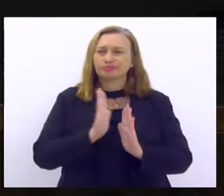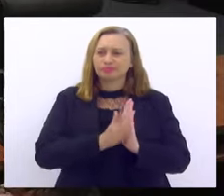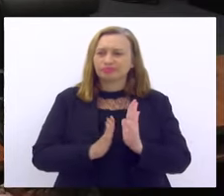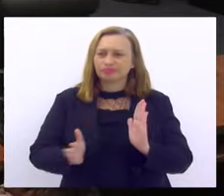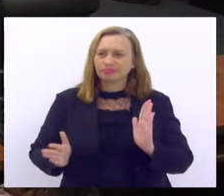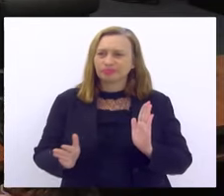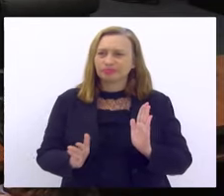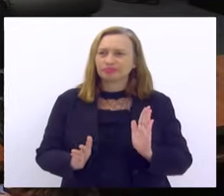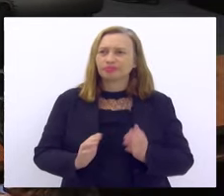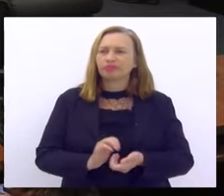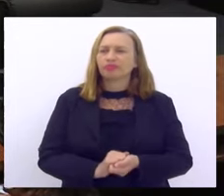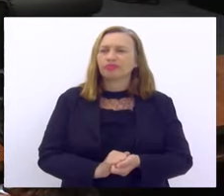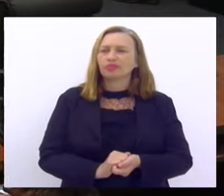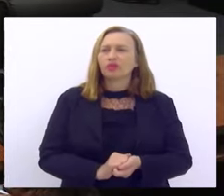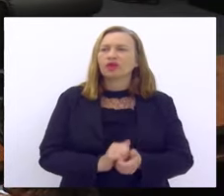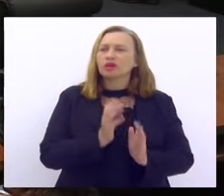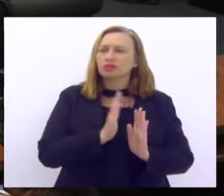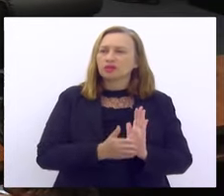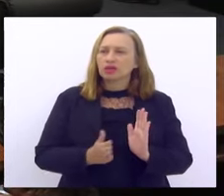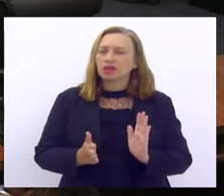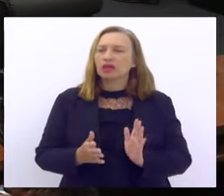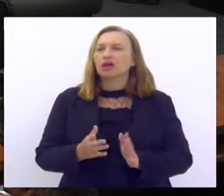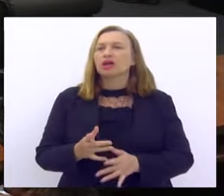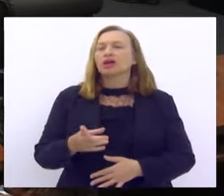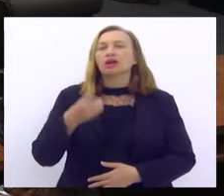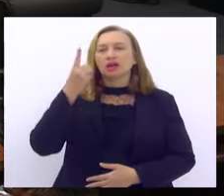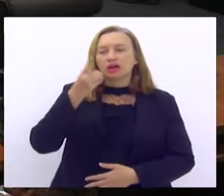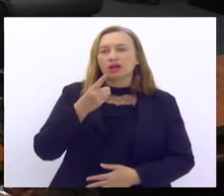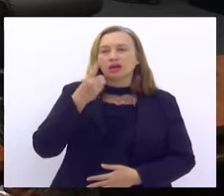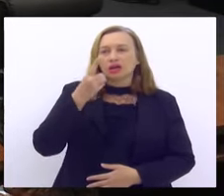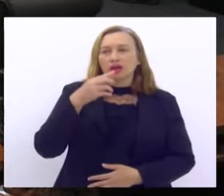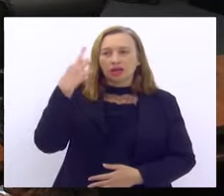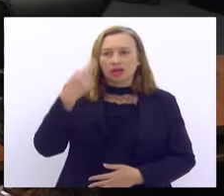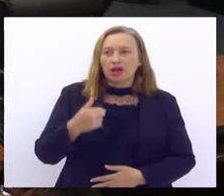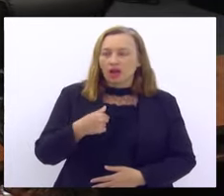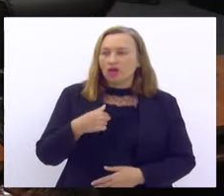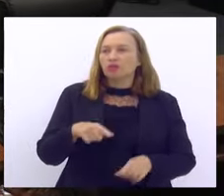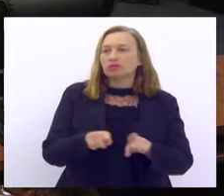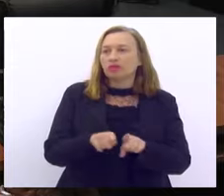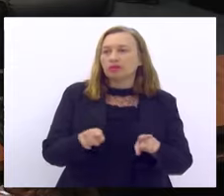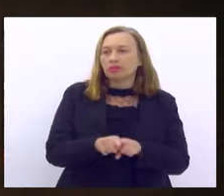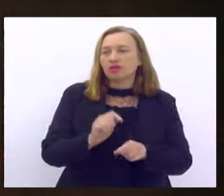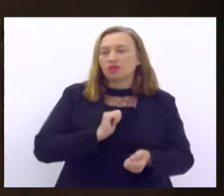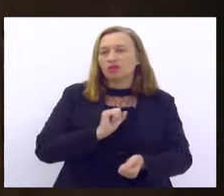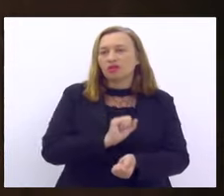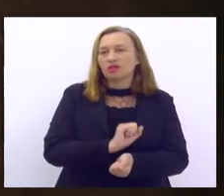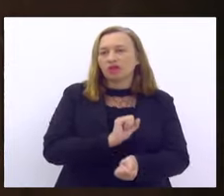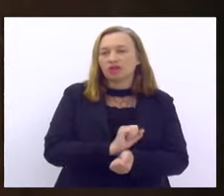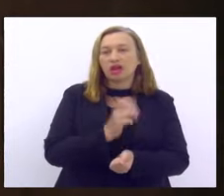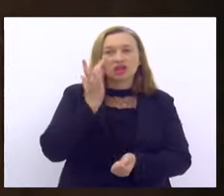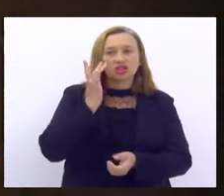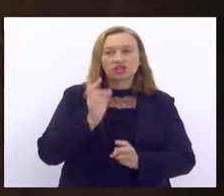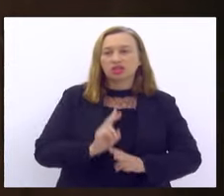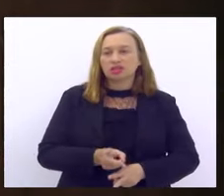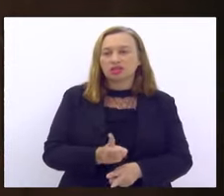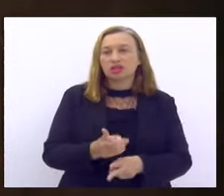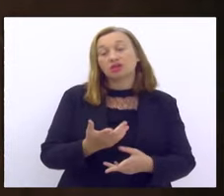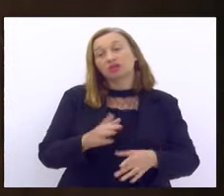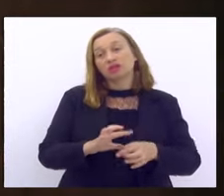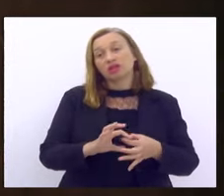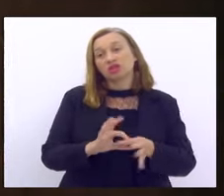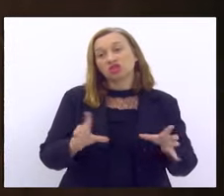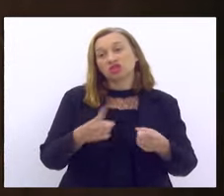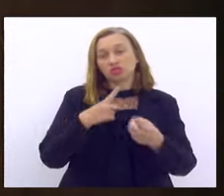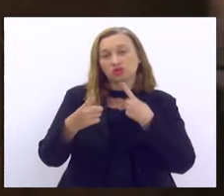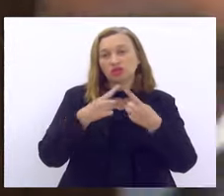na sequência da deputada Renata, queria fazer a minha declaração de voto, porque eu fiquei esperando, achando que ia seguir, mas como está abrindo para discussão, eu